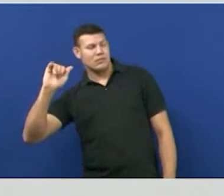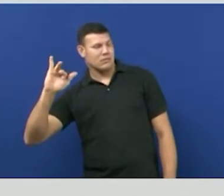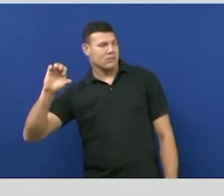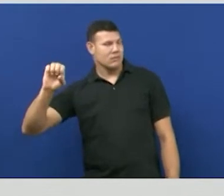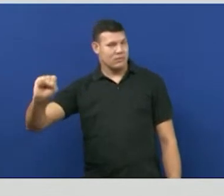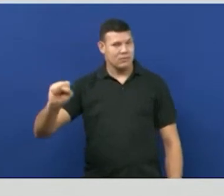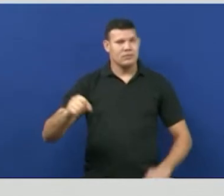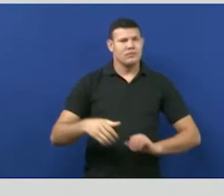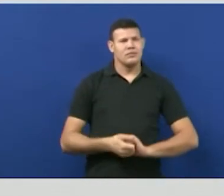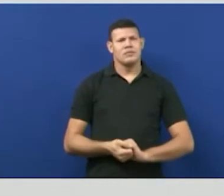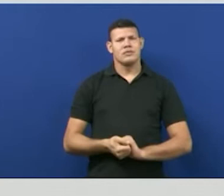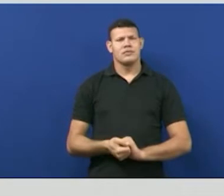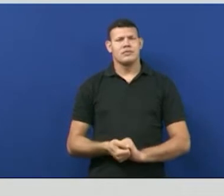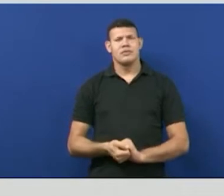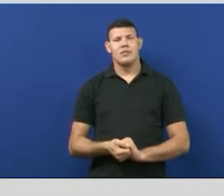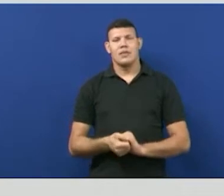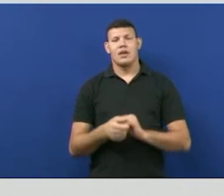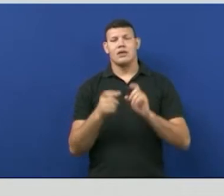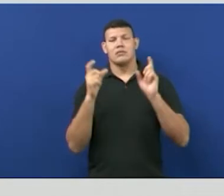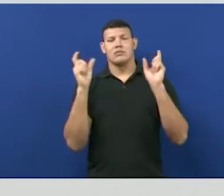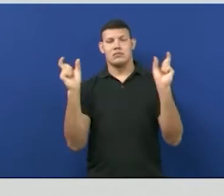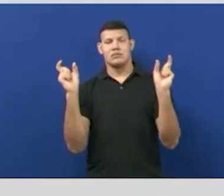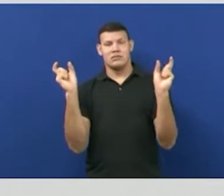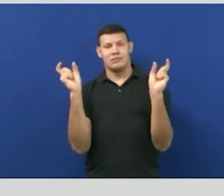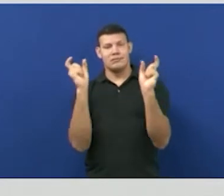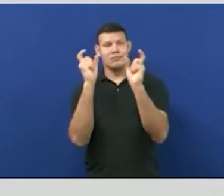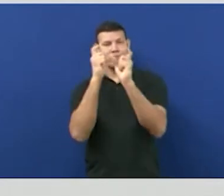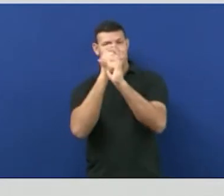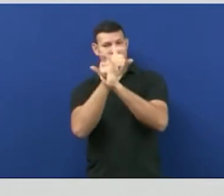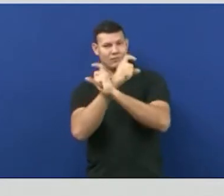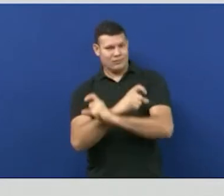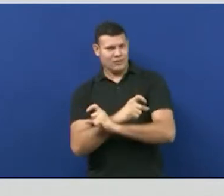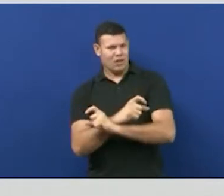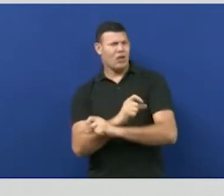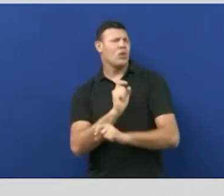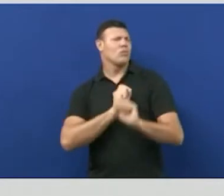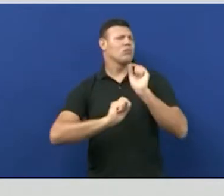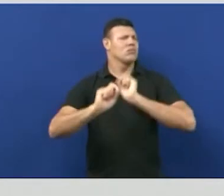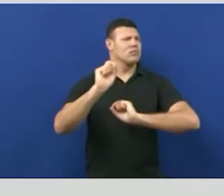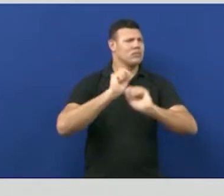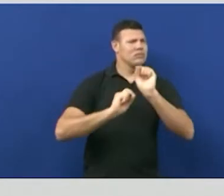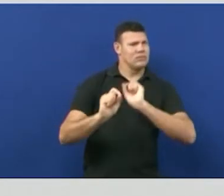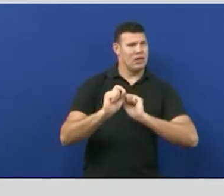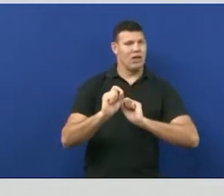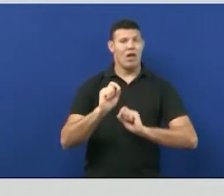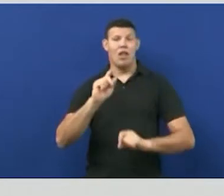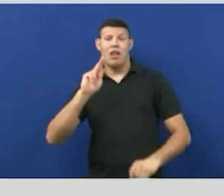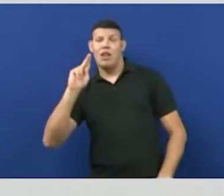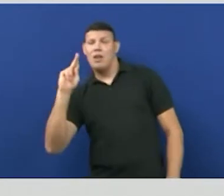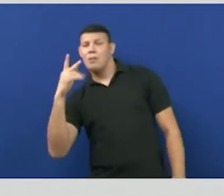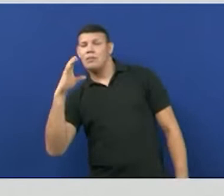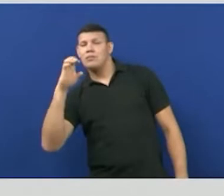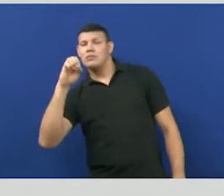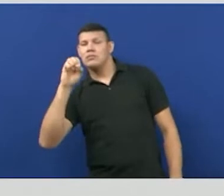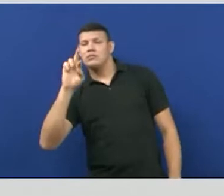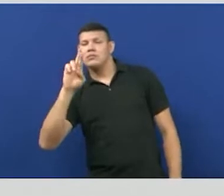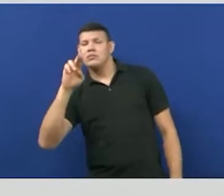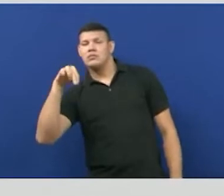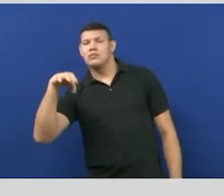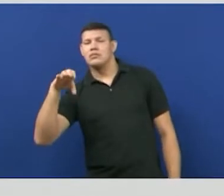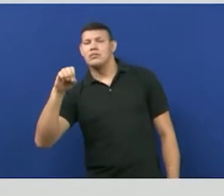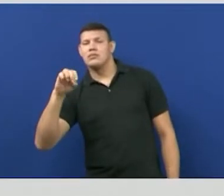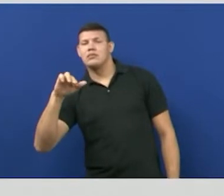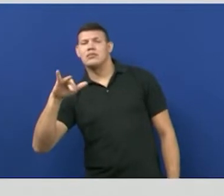O sistema endócrino é um conjunto de glândulas responsáveis pela produção de hormônios, que são lançados